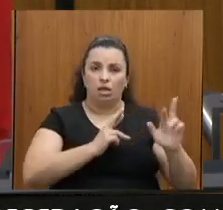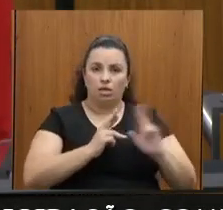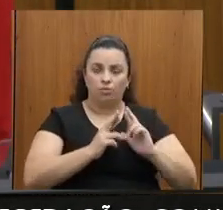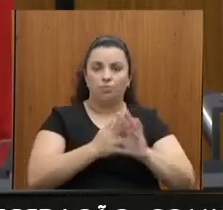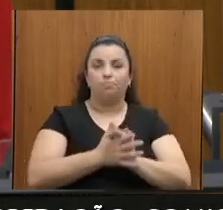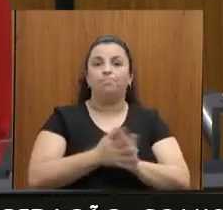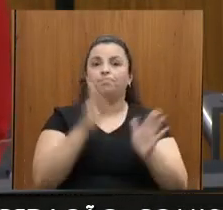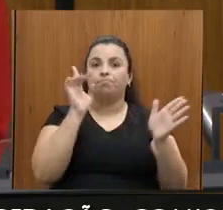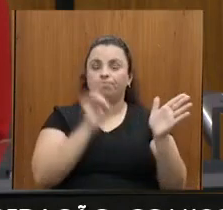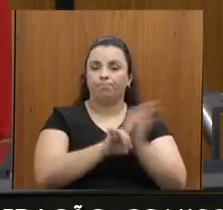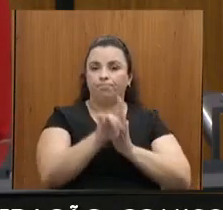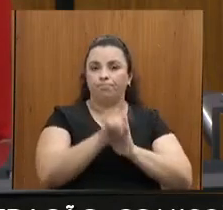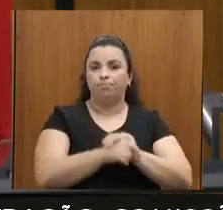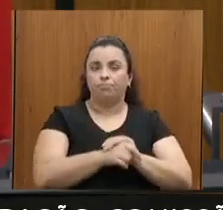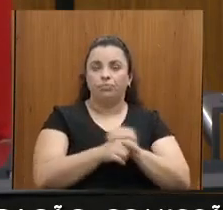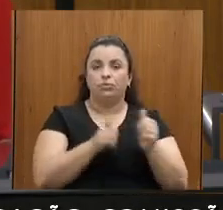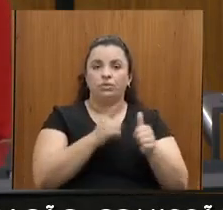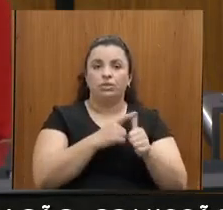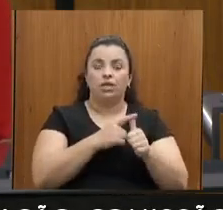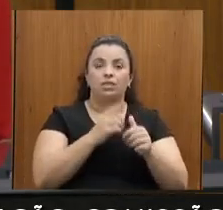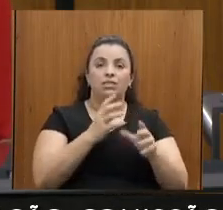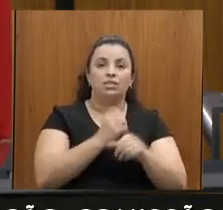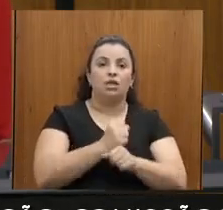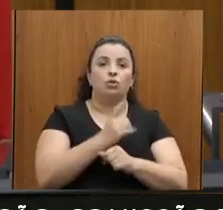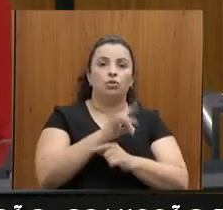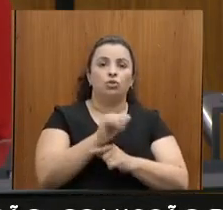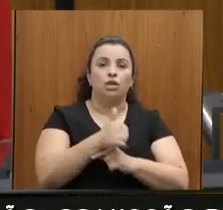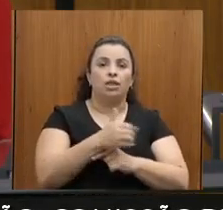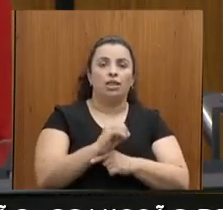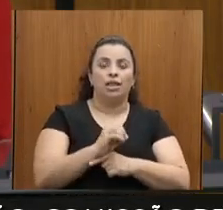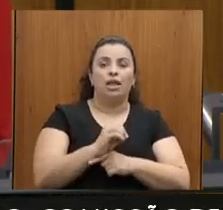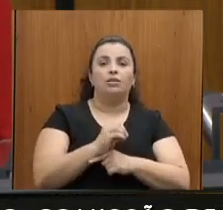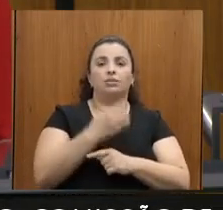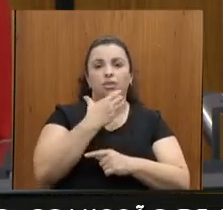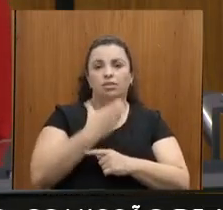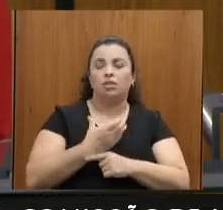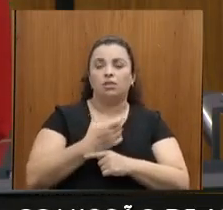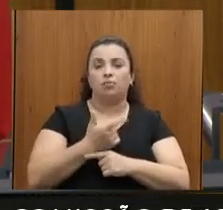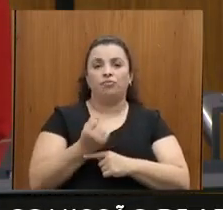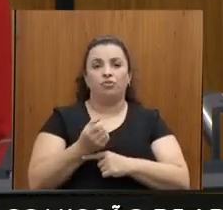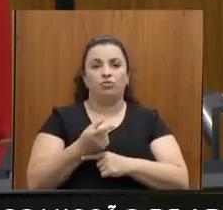questionamento, saldo do dia 10 de 12 de 2021.